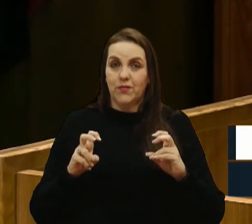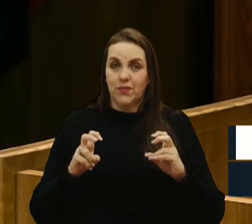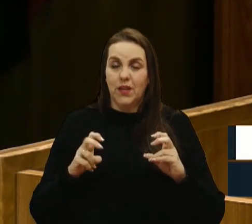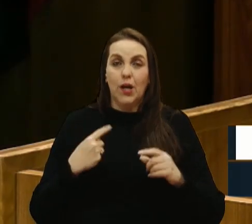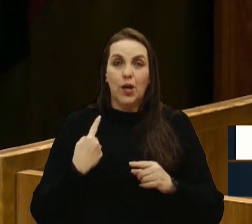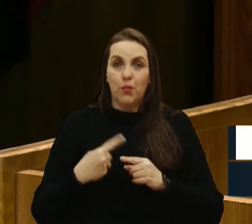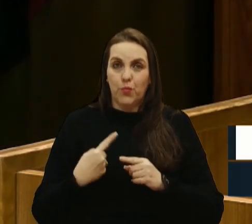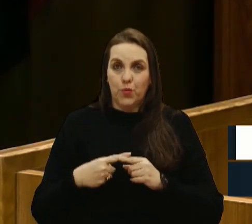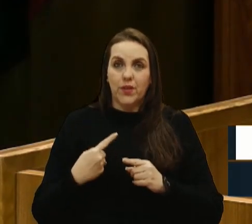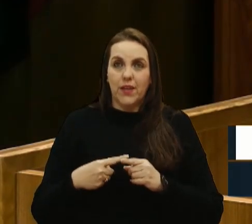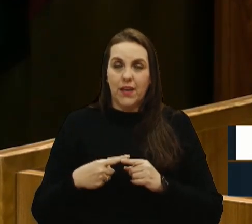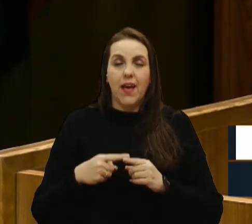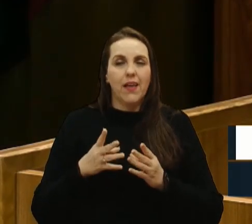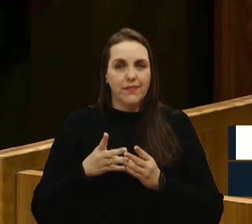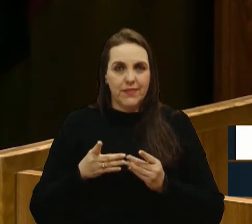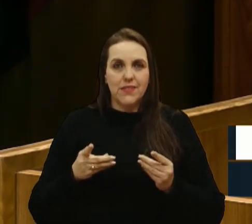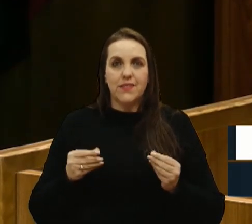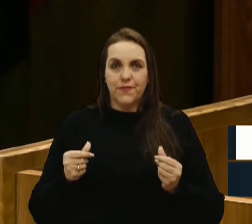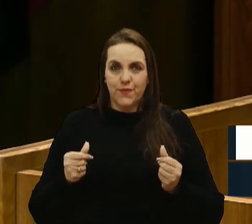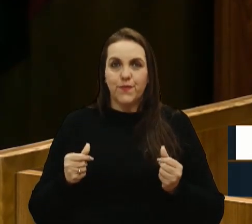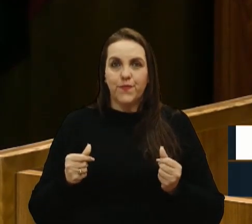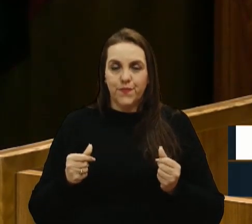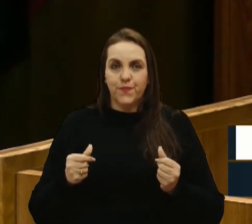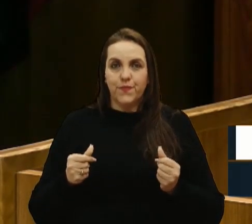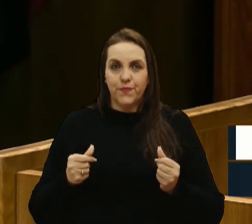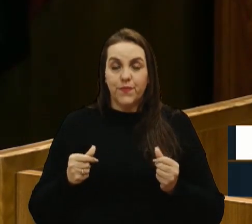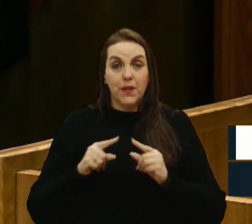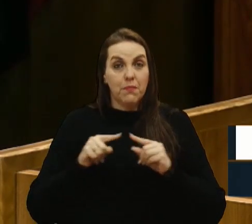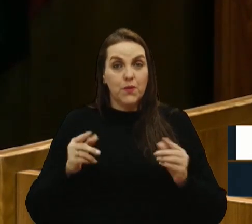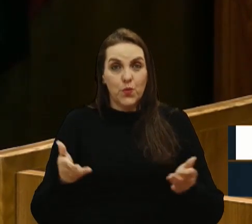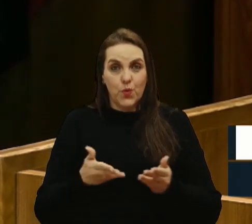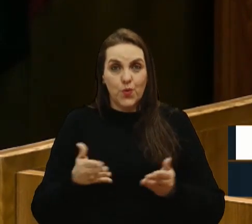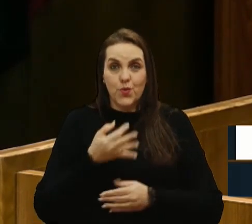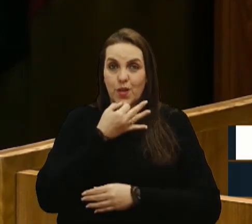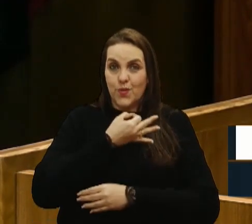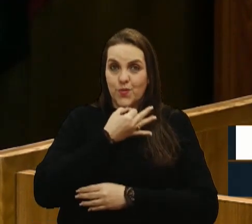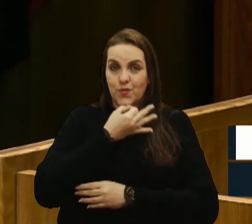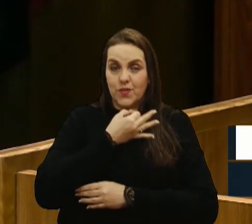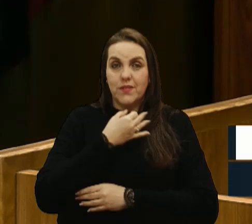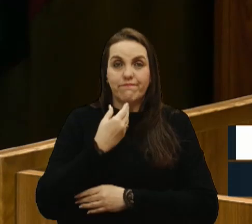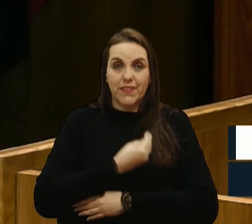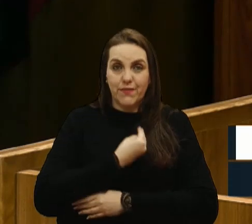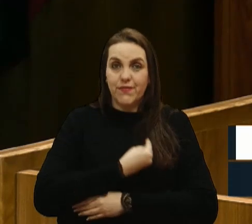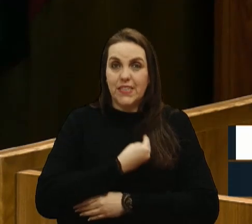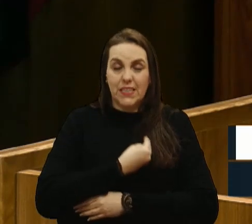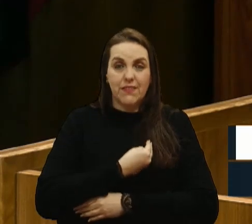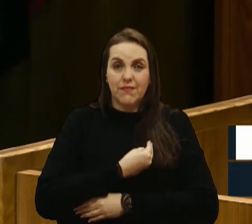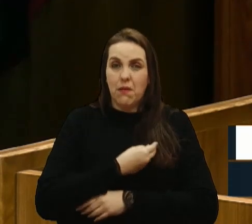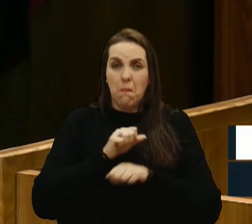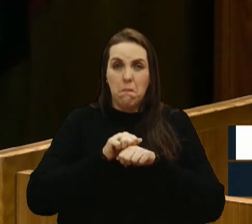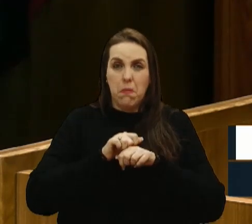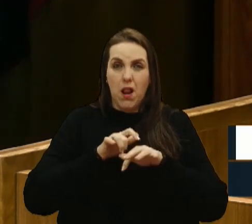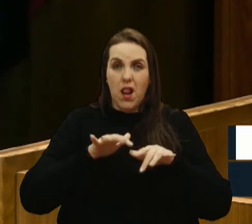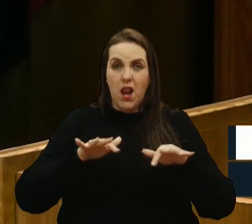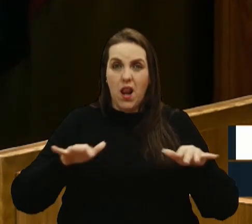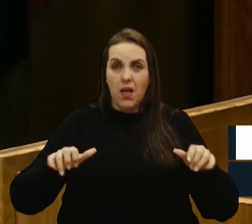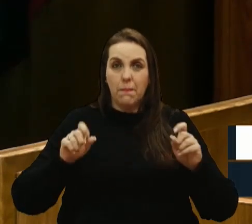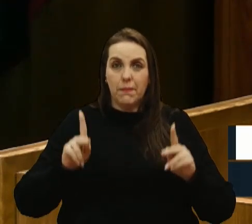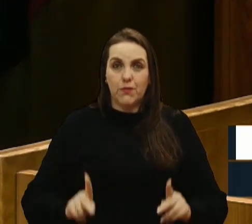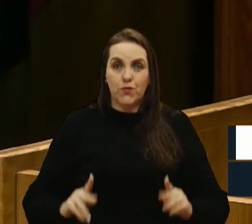porque é um assunto bem delicado, mas hoje Caxias do Sul ela vive uma epidemia,